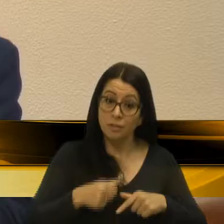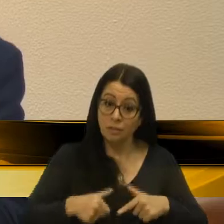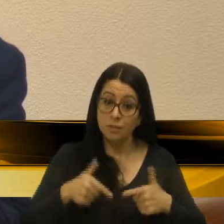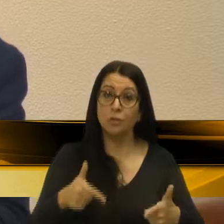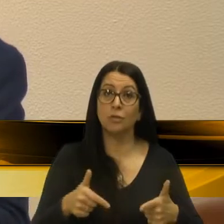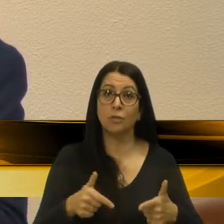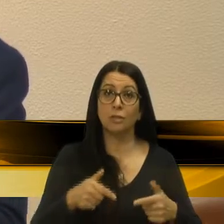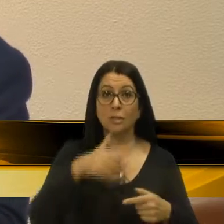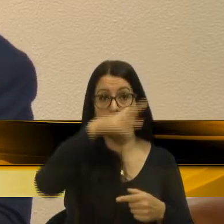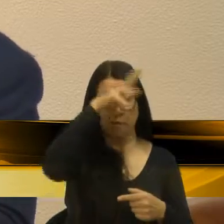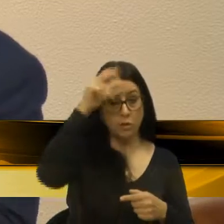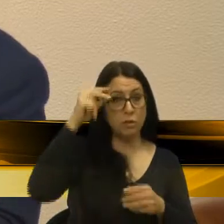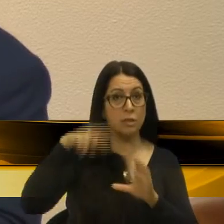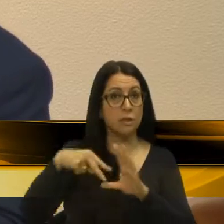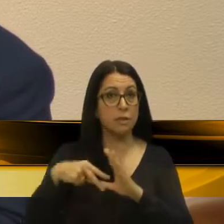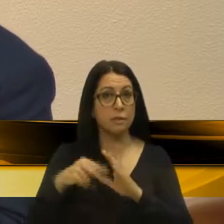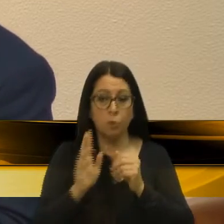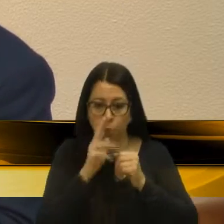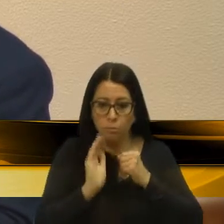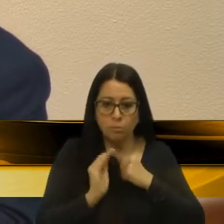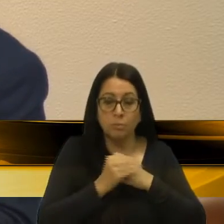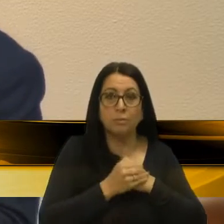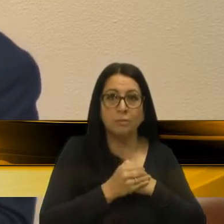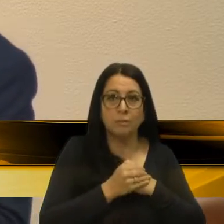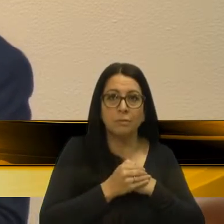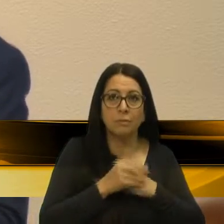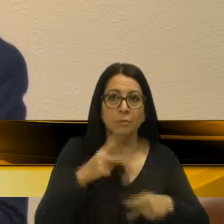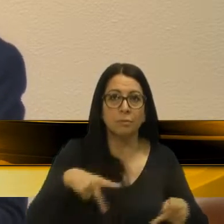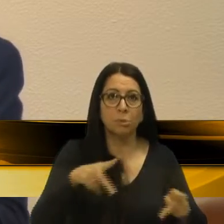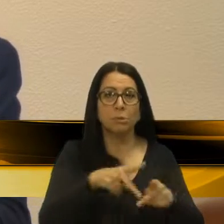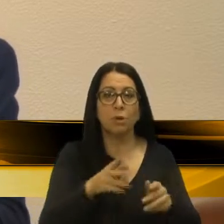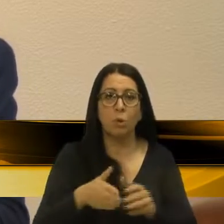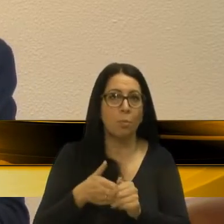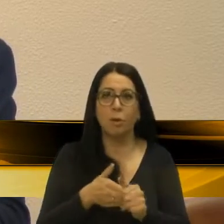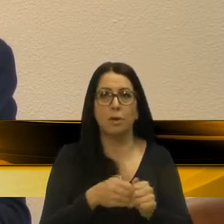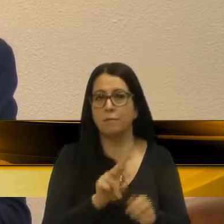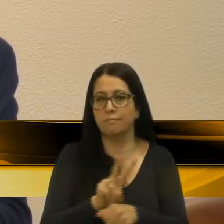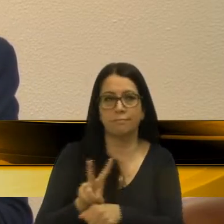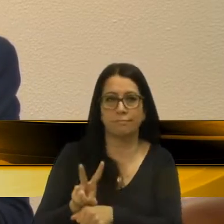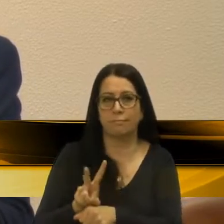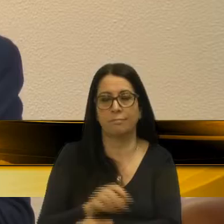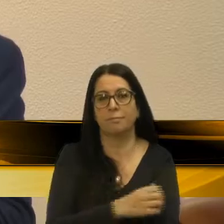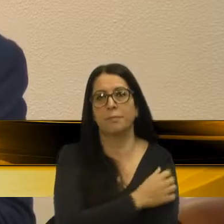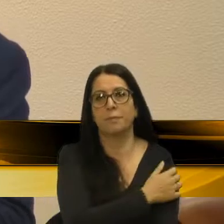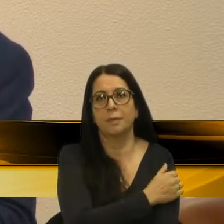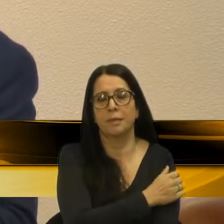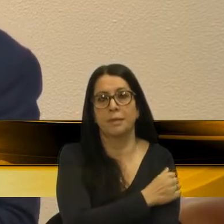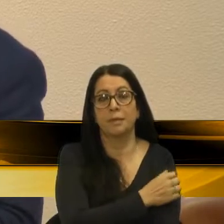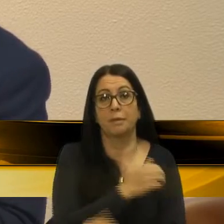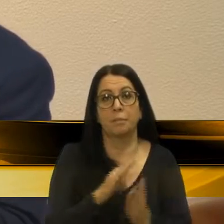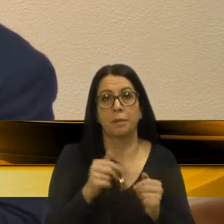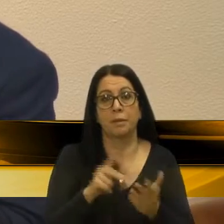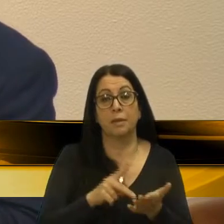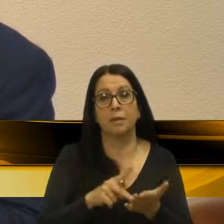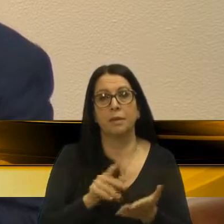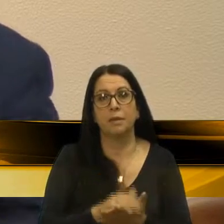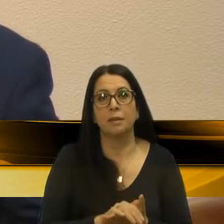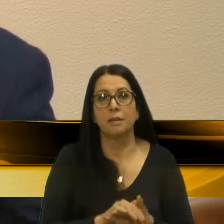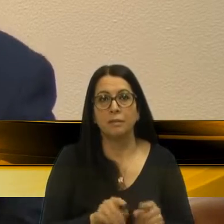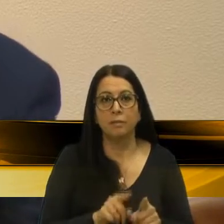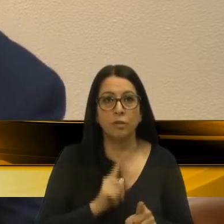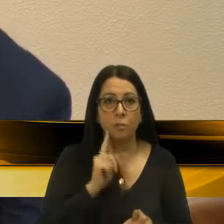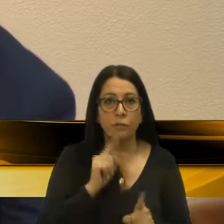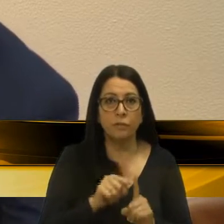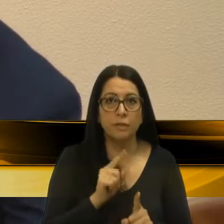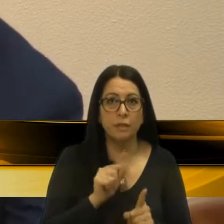do Executivo, do Legislativo, fiquem escondidas, para que a população não acompanhe e não fiscalize. Então, eu peço realmente, eu fiquei